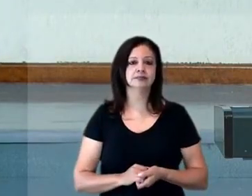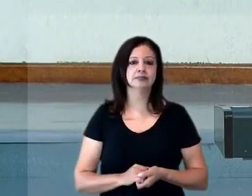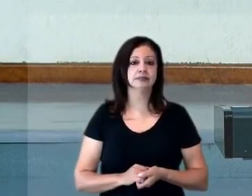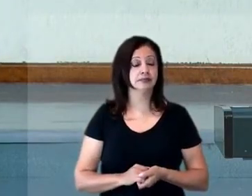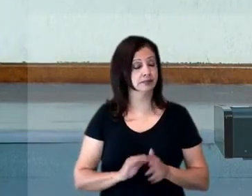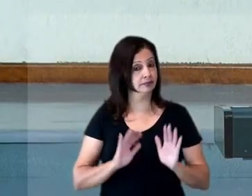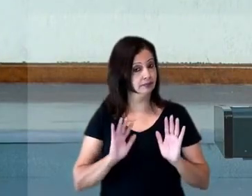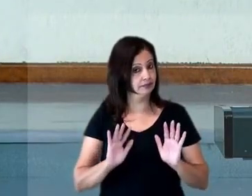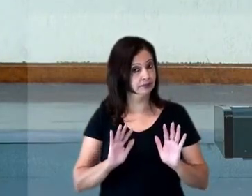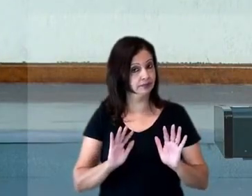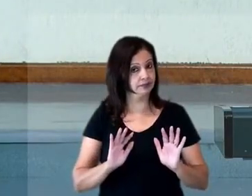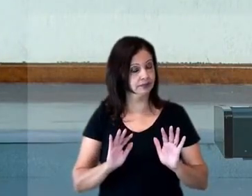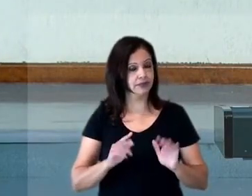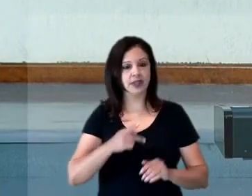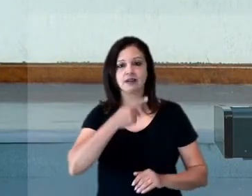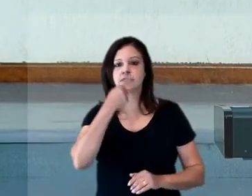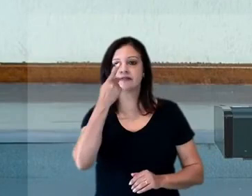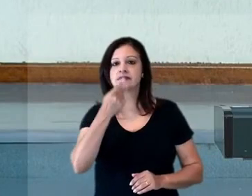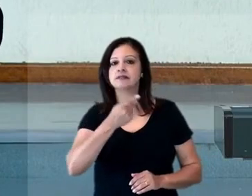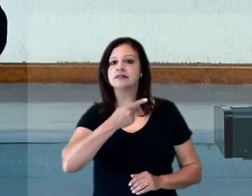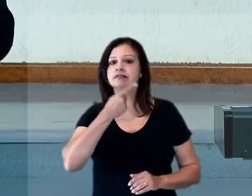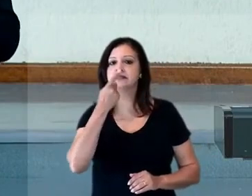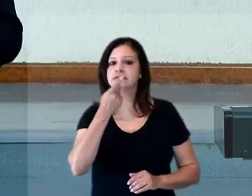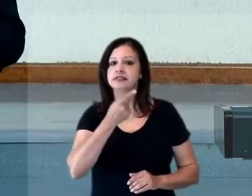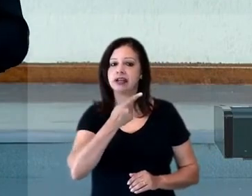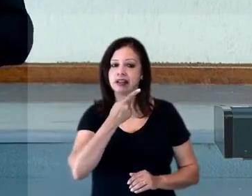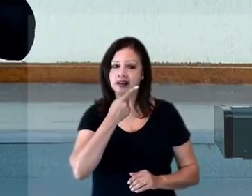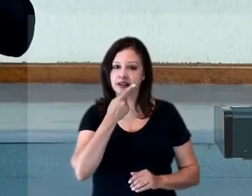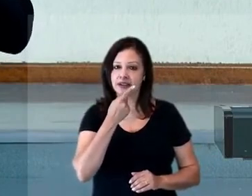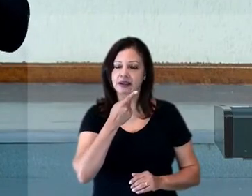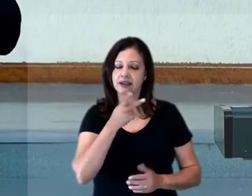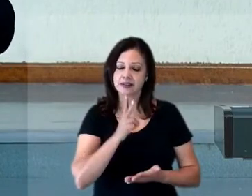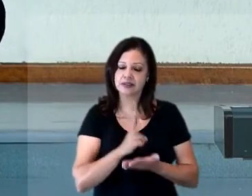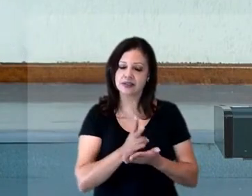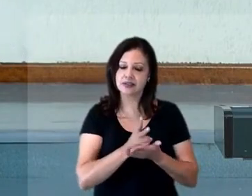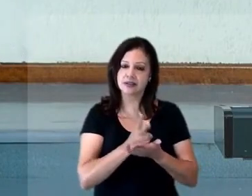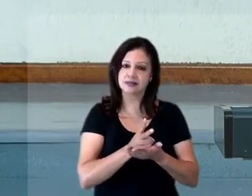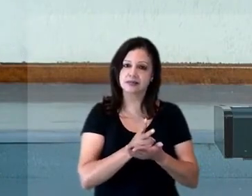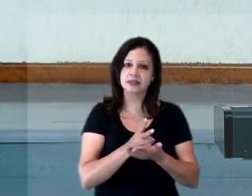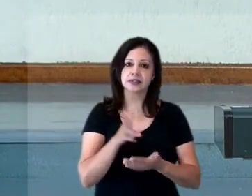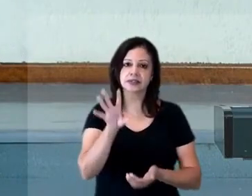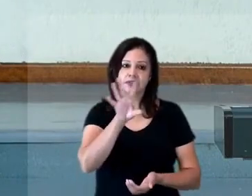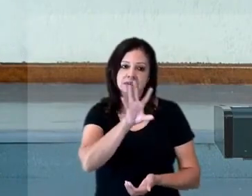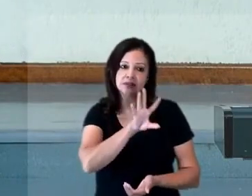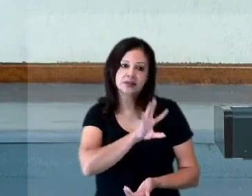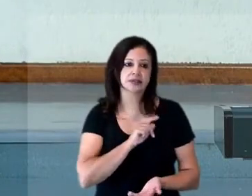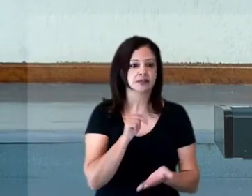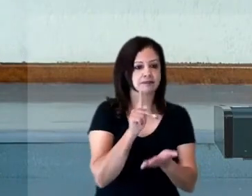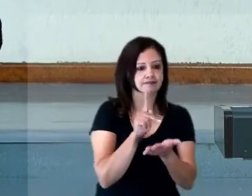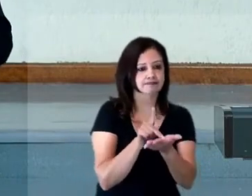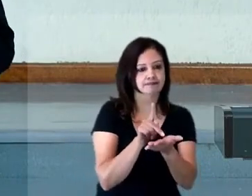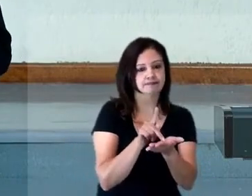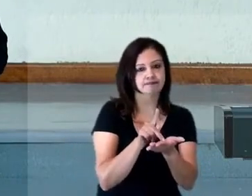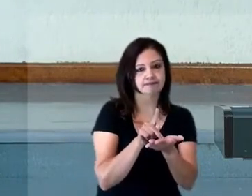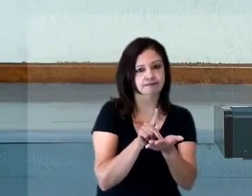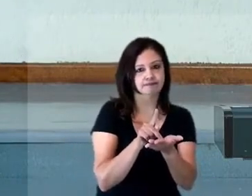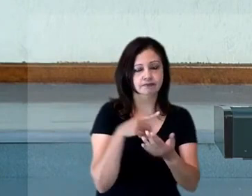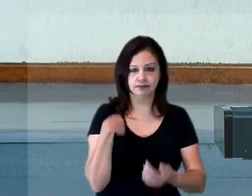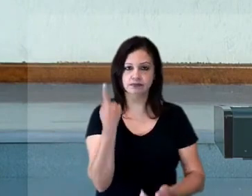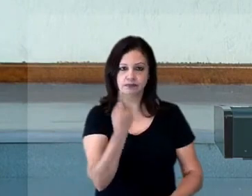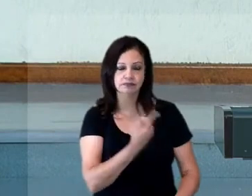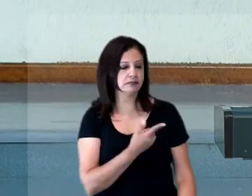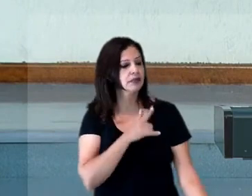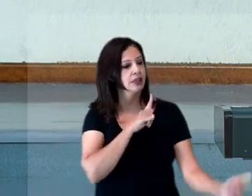ser dita com amor, mas o amor nunca pode impedir a verdade de ser dita. Nós devemos amar as